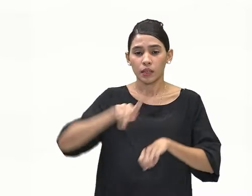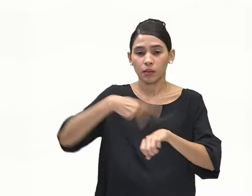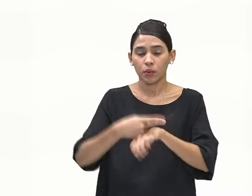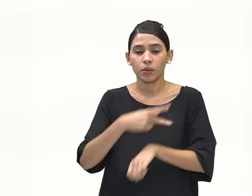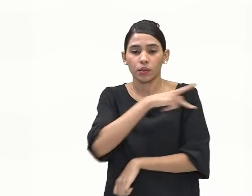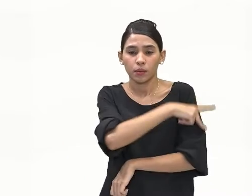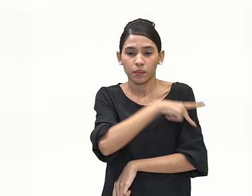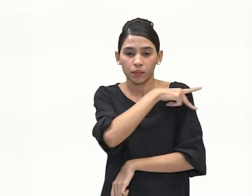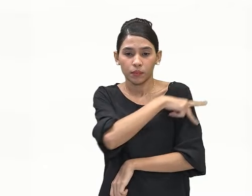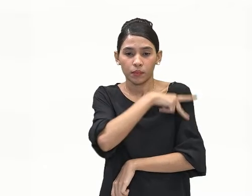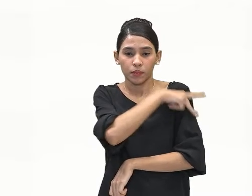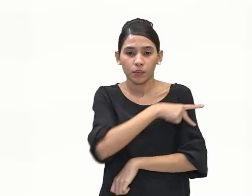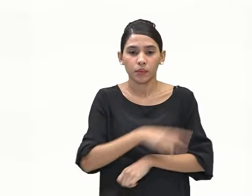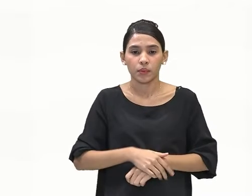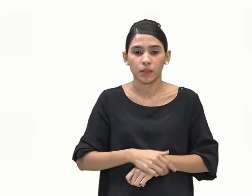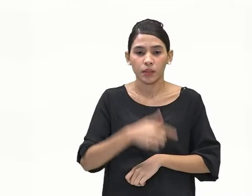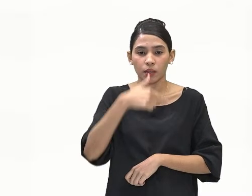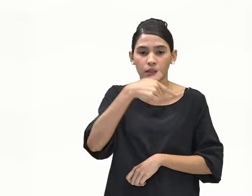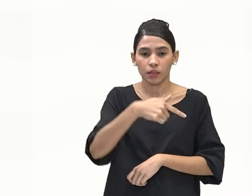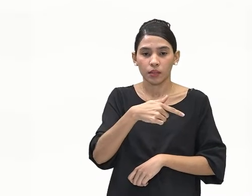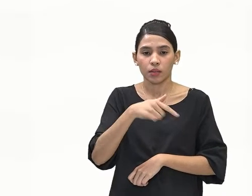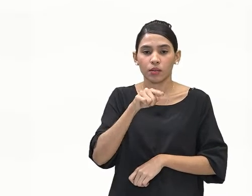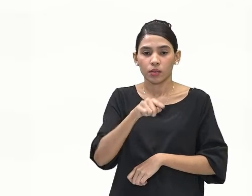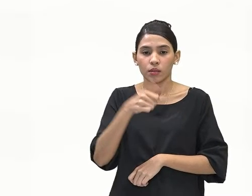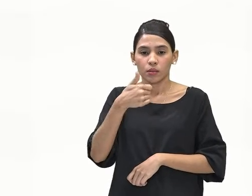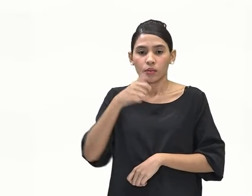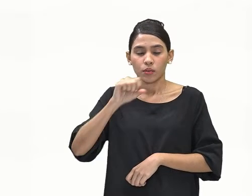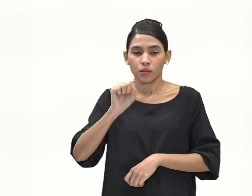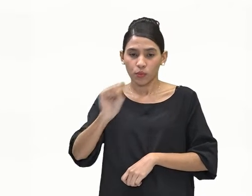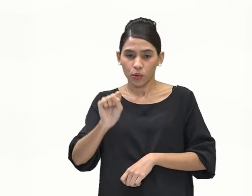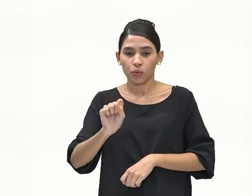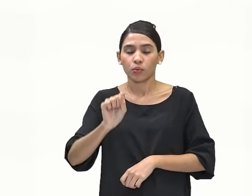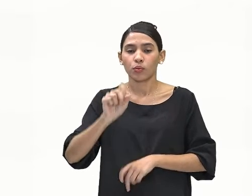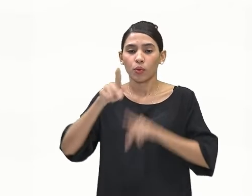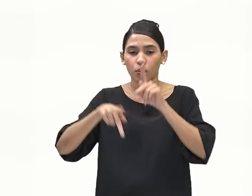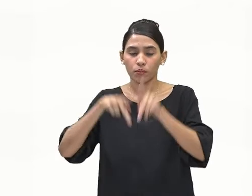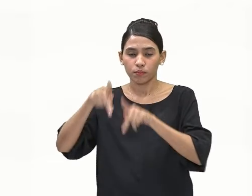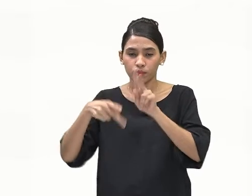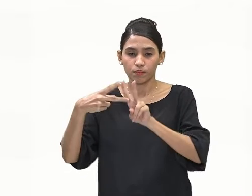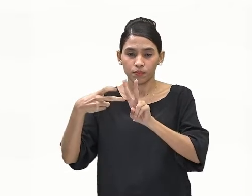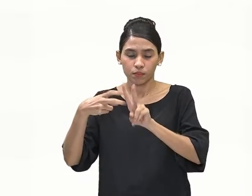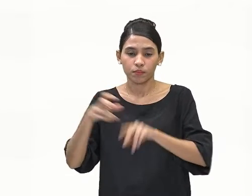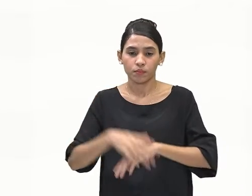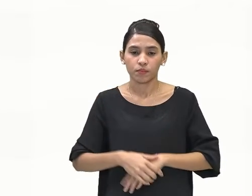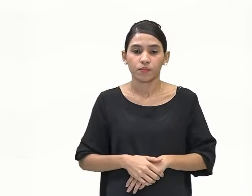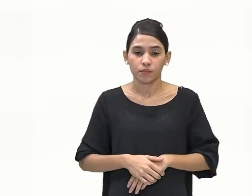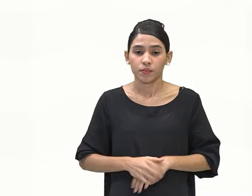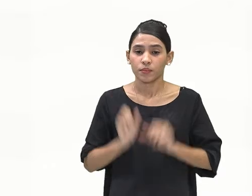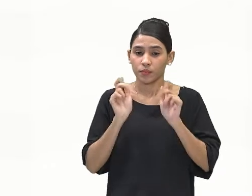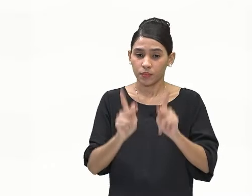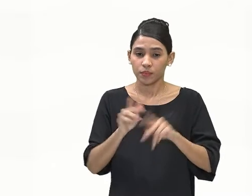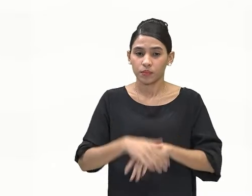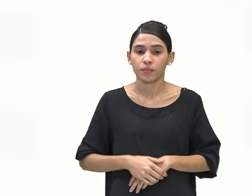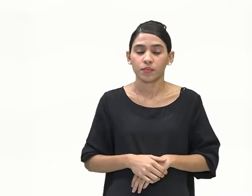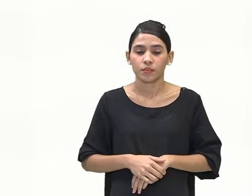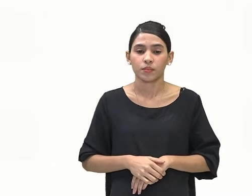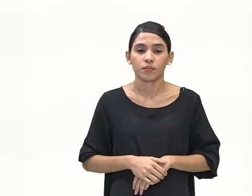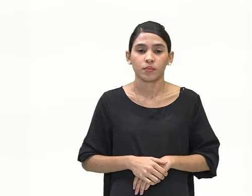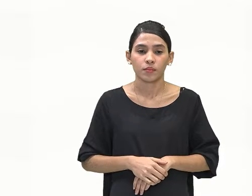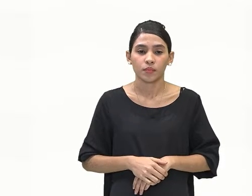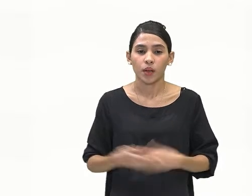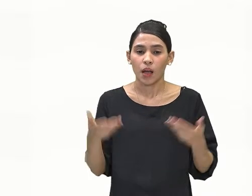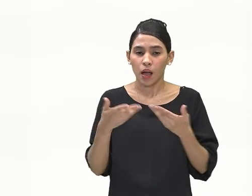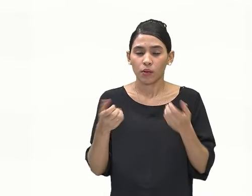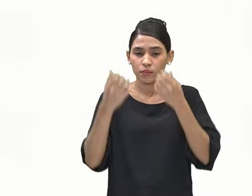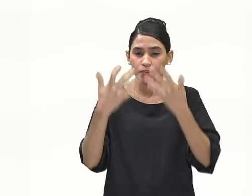antepenúltimo, Piauí, com 7.198 pessoas indígenas. Ok? Fechamos então a população indígena e vamos falar